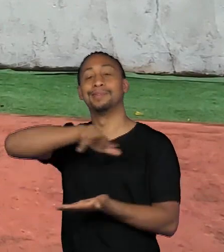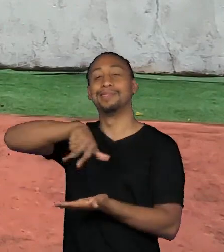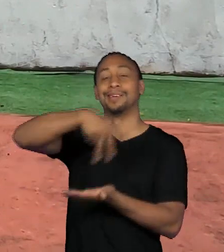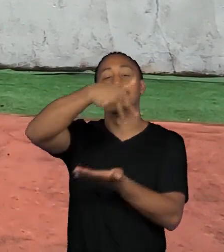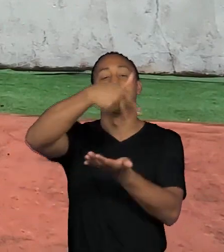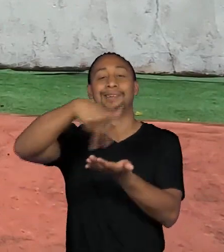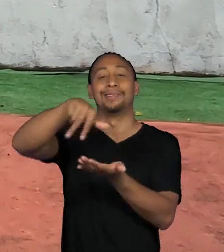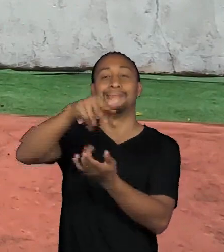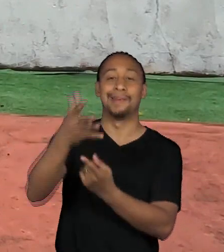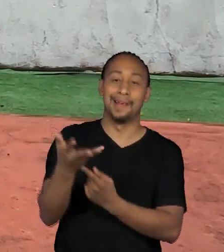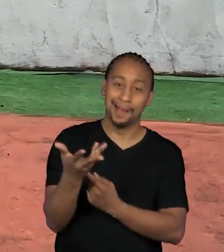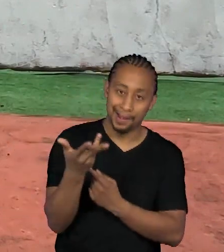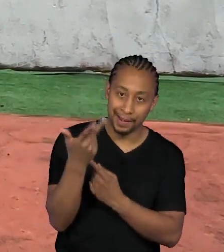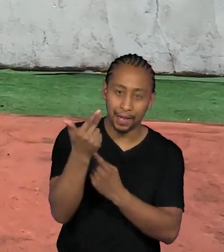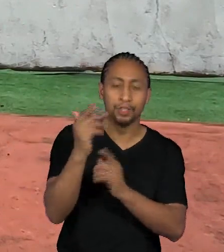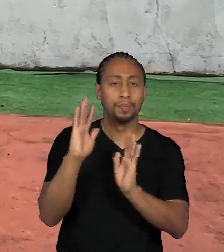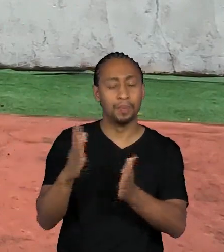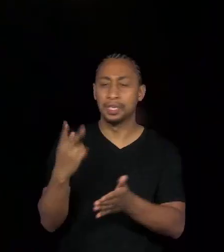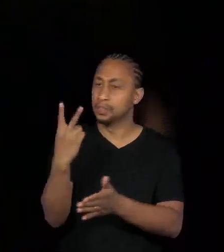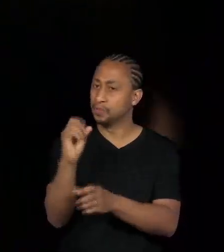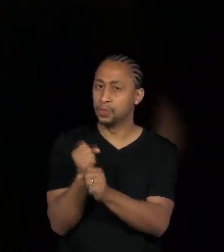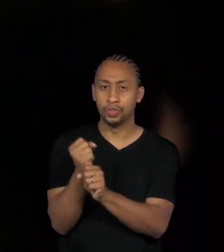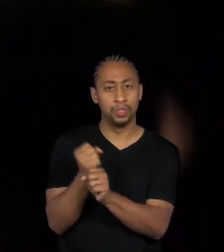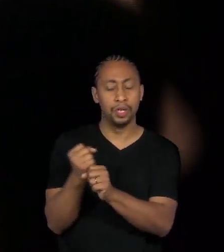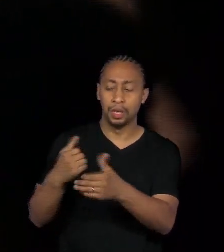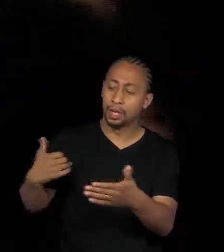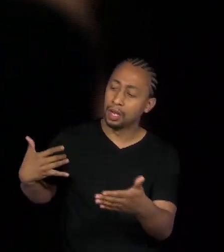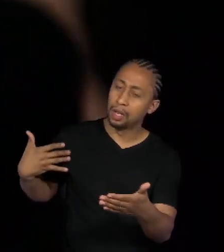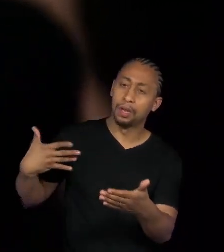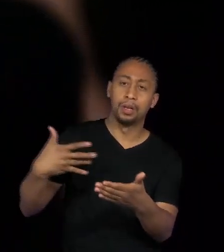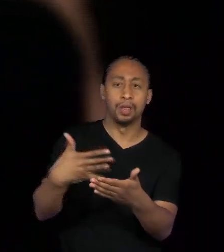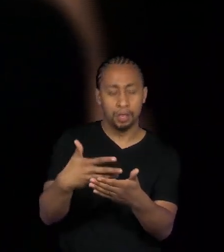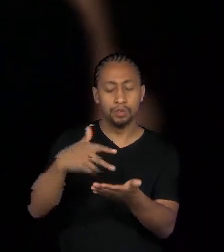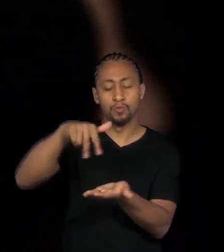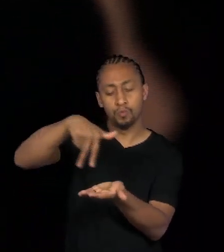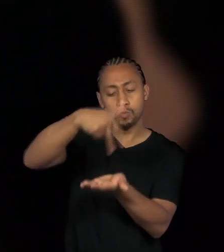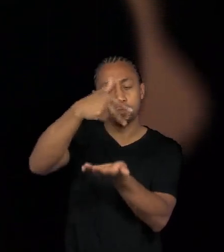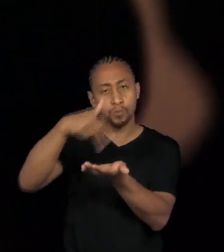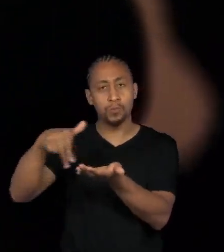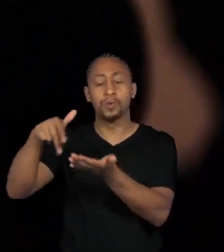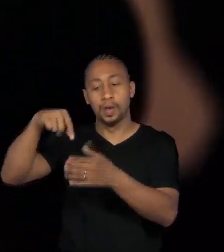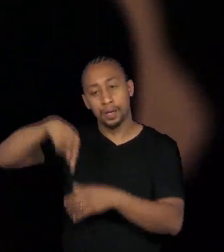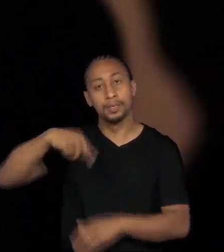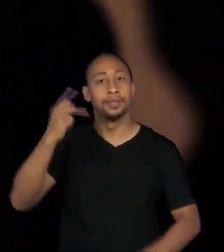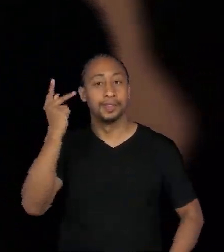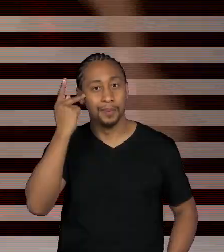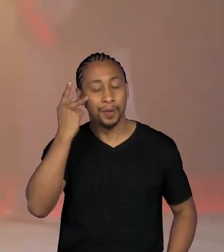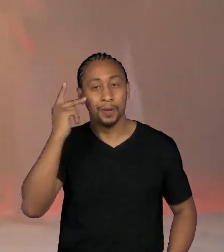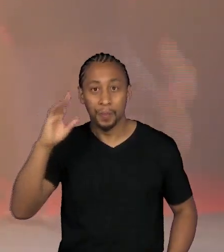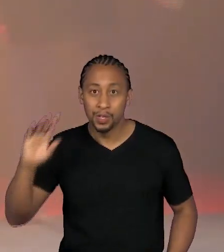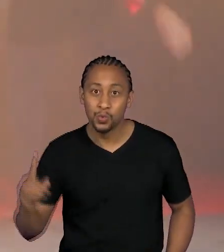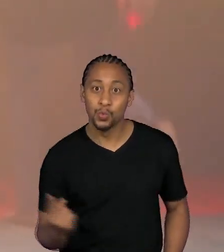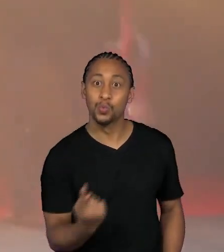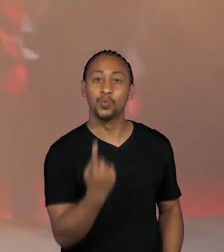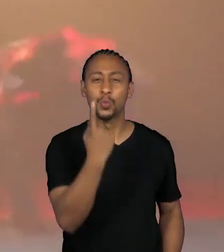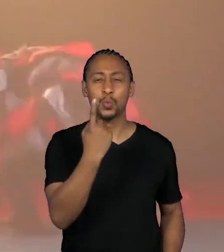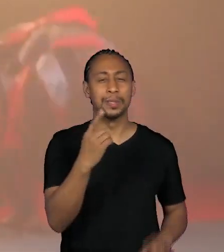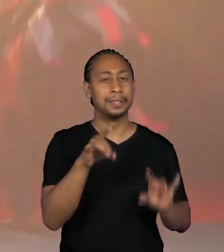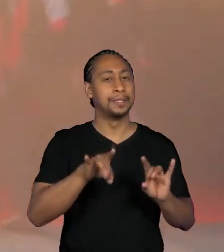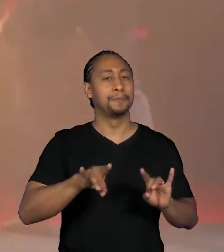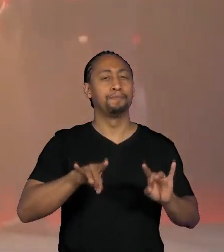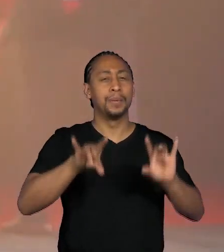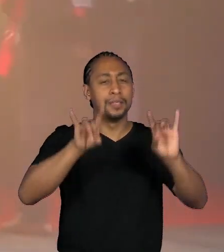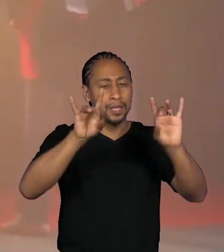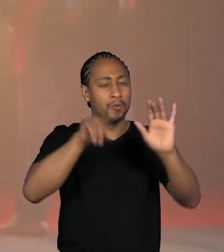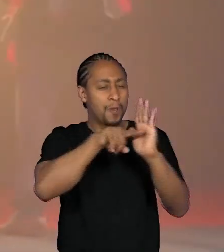anos fazendo espetáculos, criando trabalhos em São Paulo, mas um em especial é o Macala. O trabalho de pesquisa